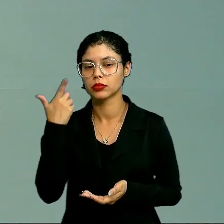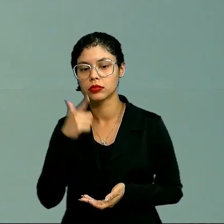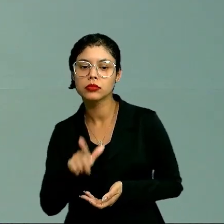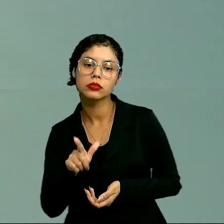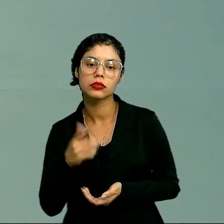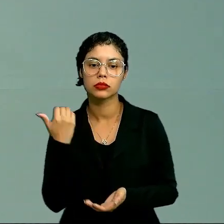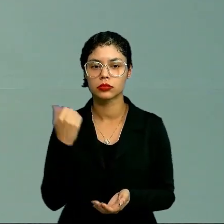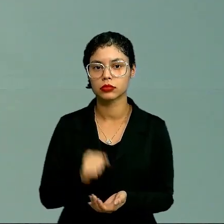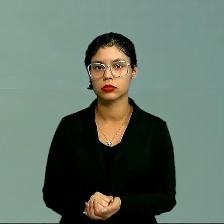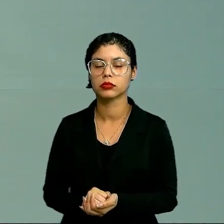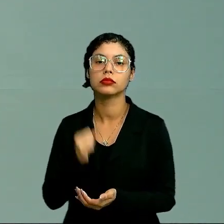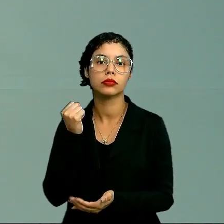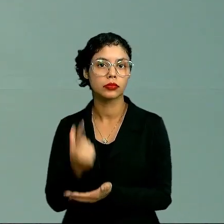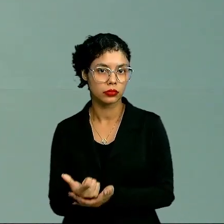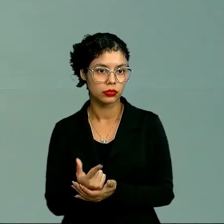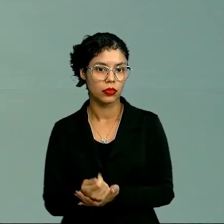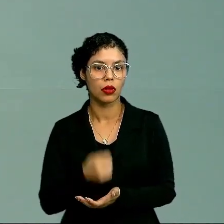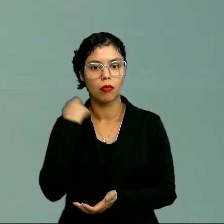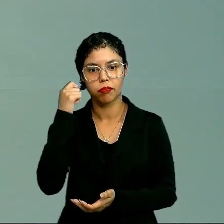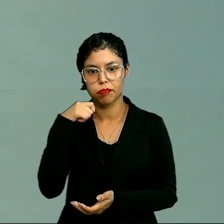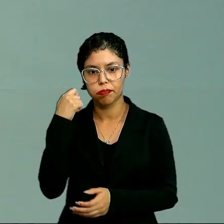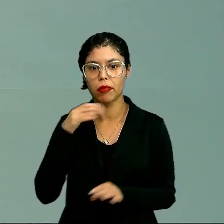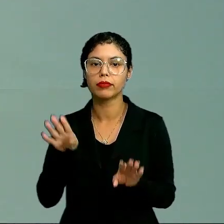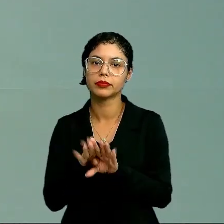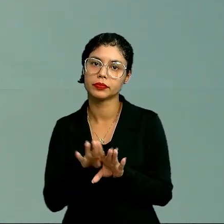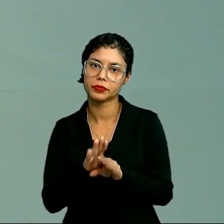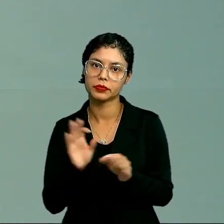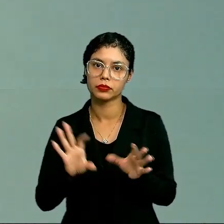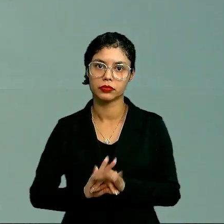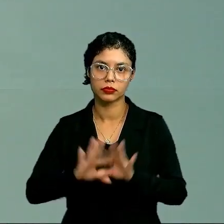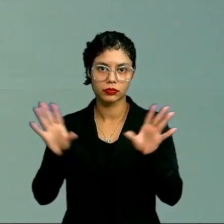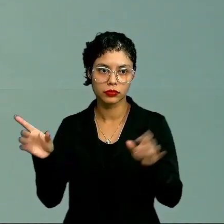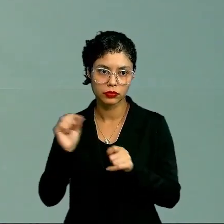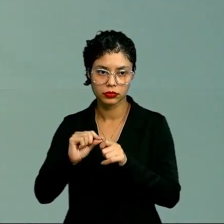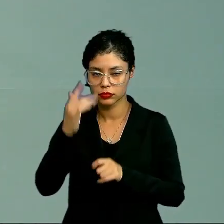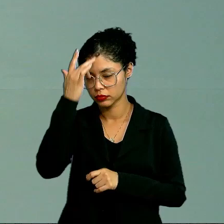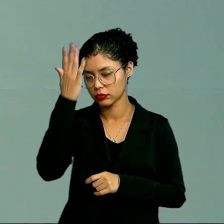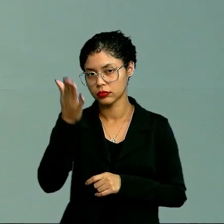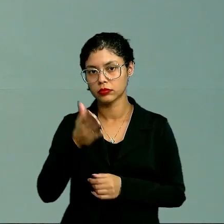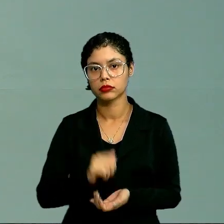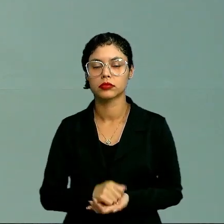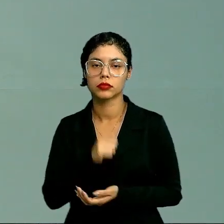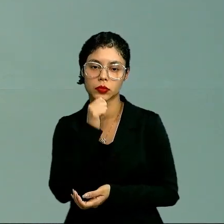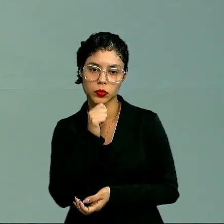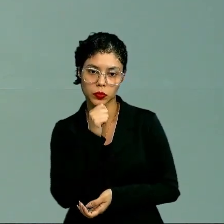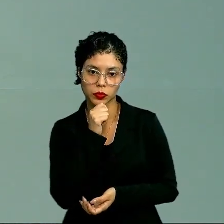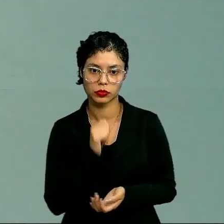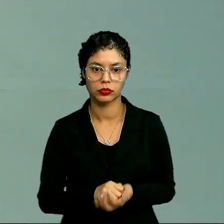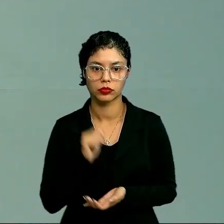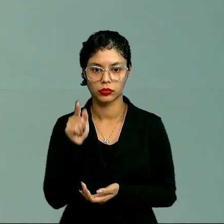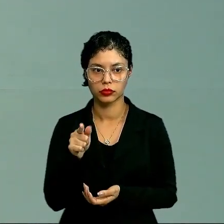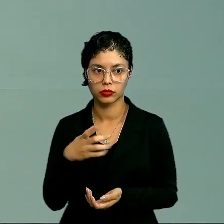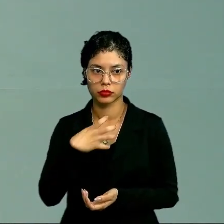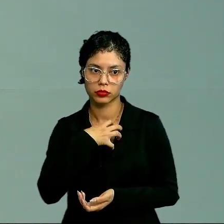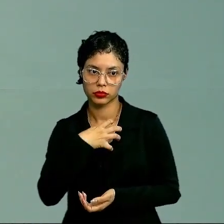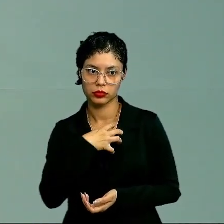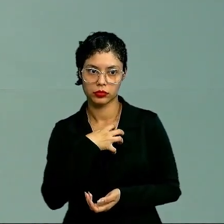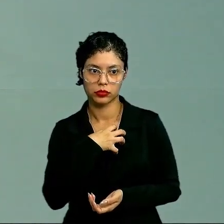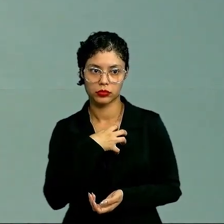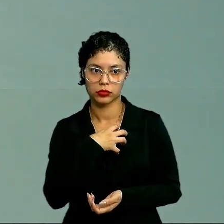consegue contratar um advogado e você vai responder o processo em liberdade, facilitando com isso que você se